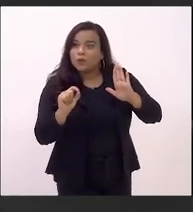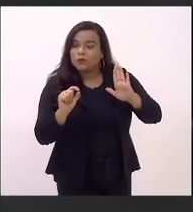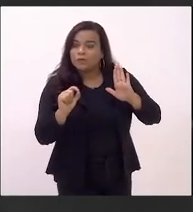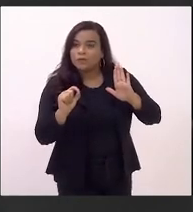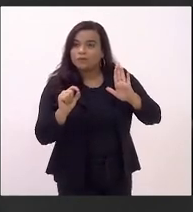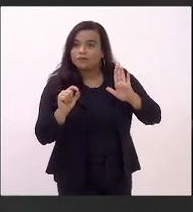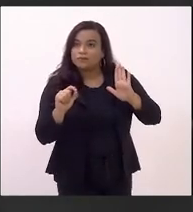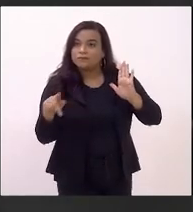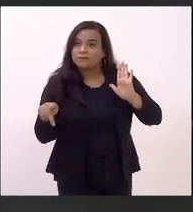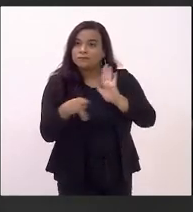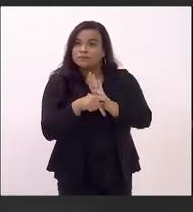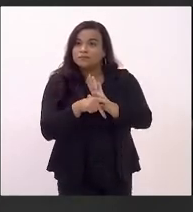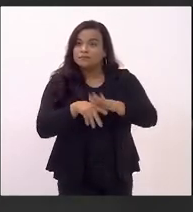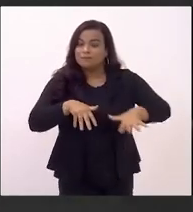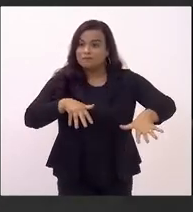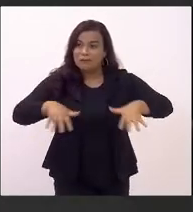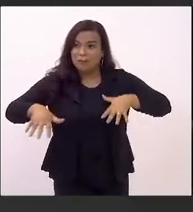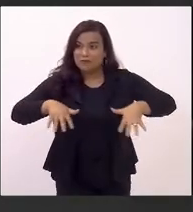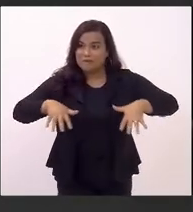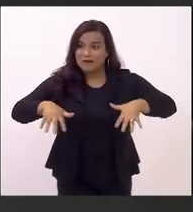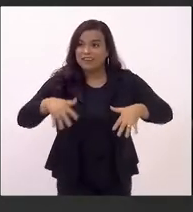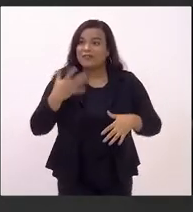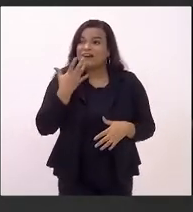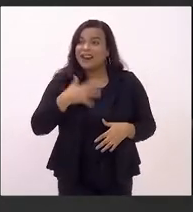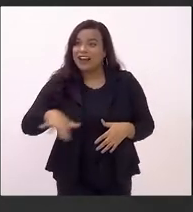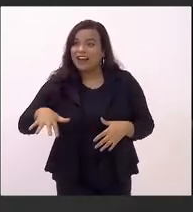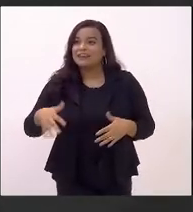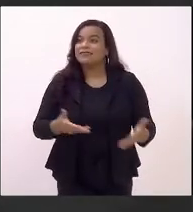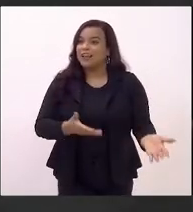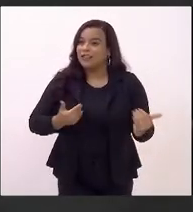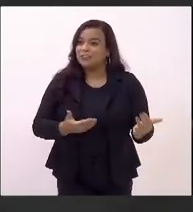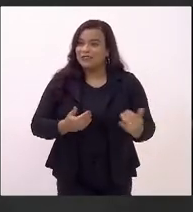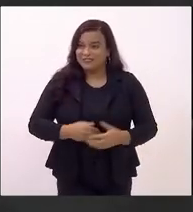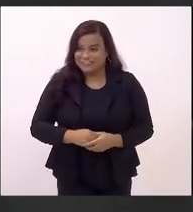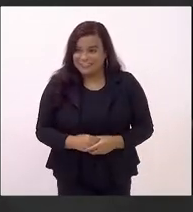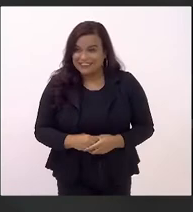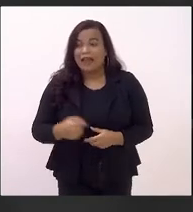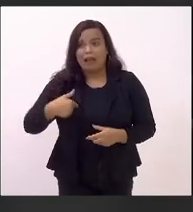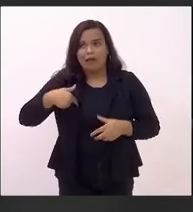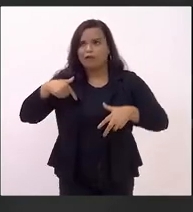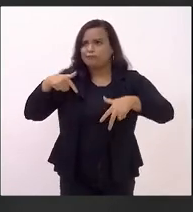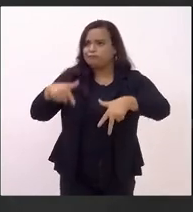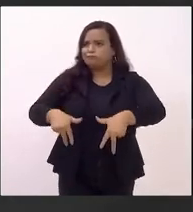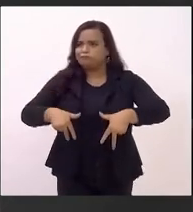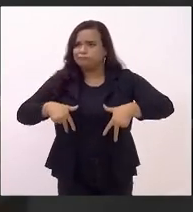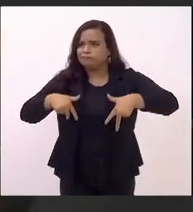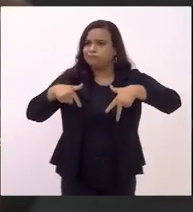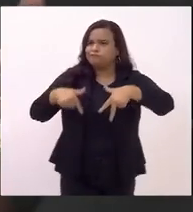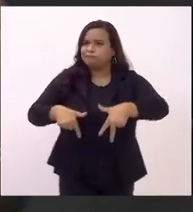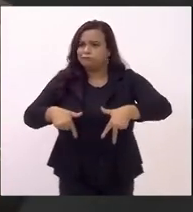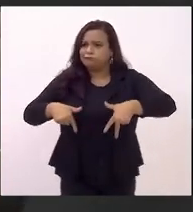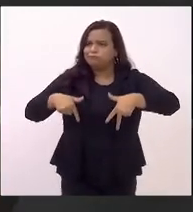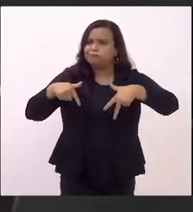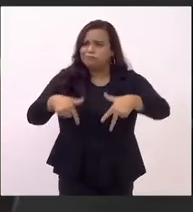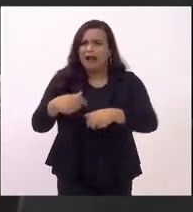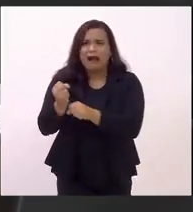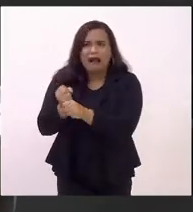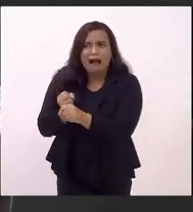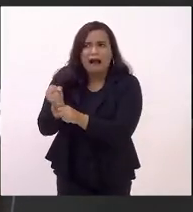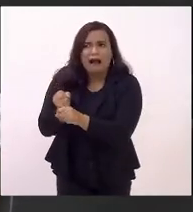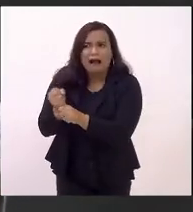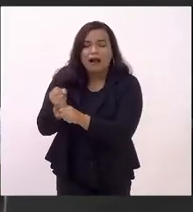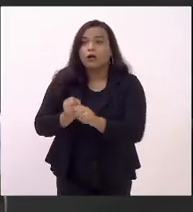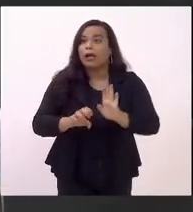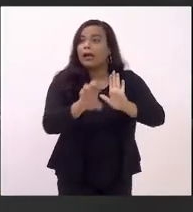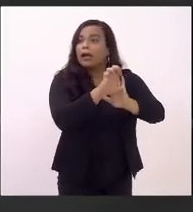do movimento de criança e adolescente, que eu militei muitos anos. Estatuto do adolescente. Pouca gente sabe que o Estatuto da